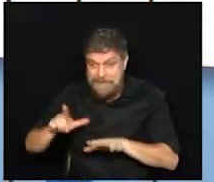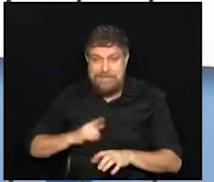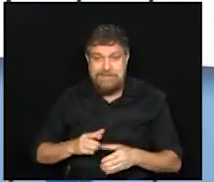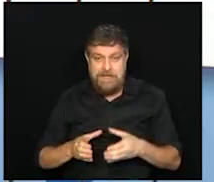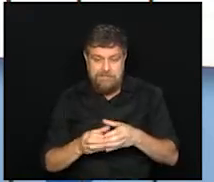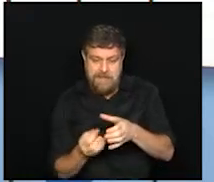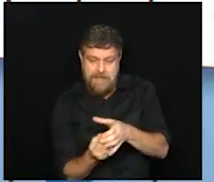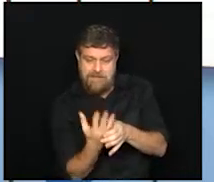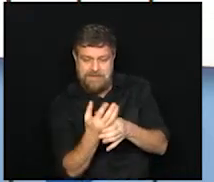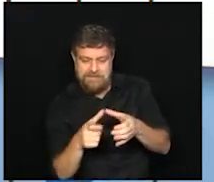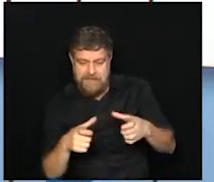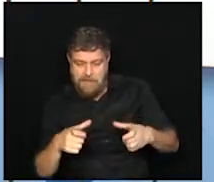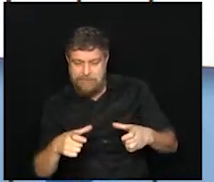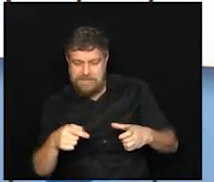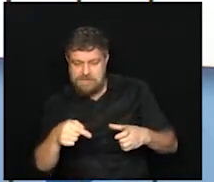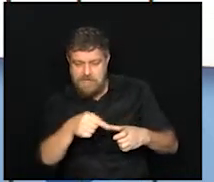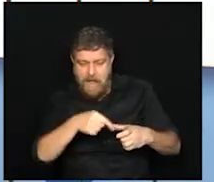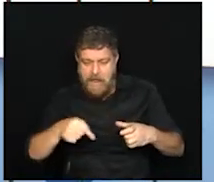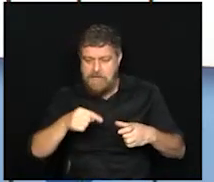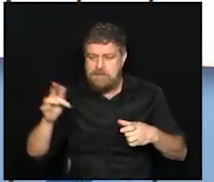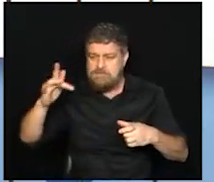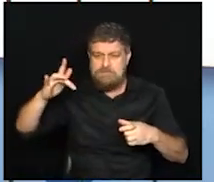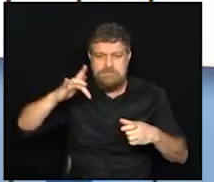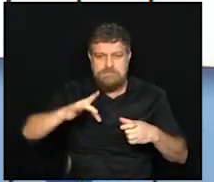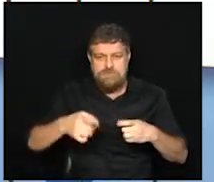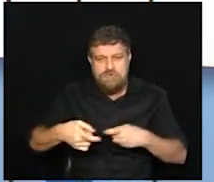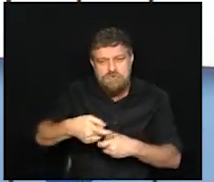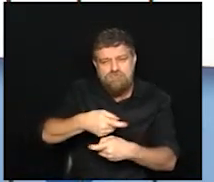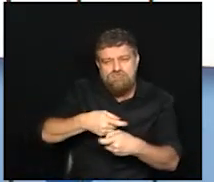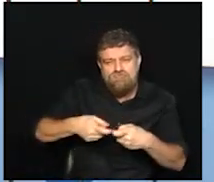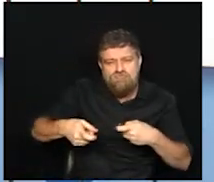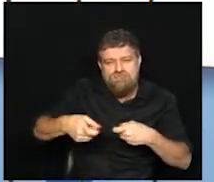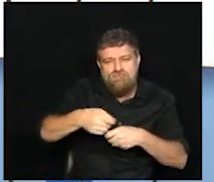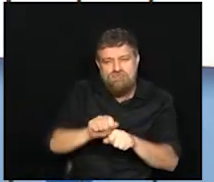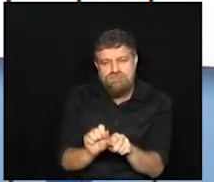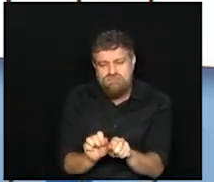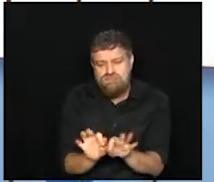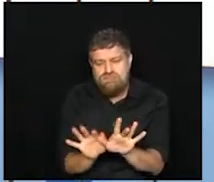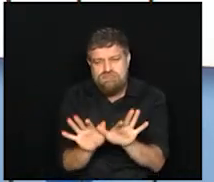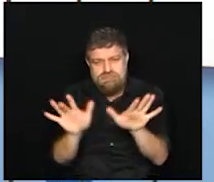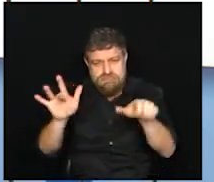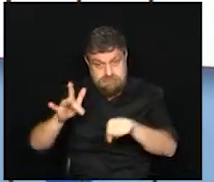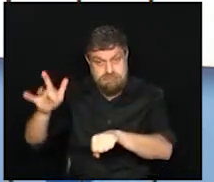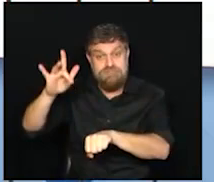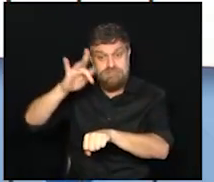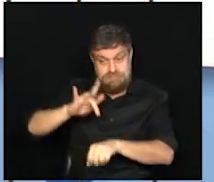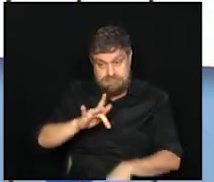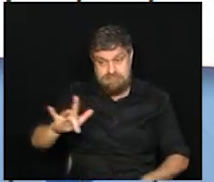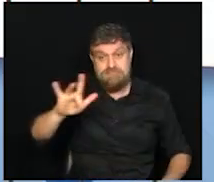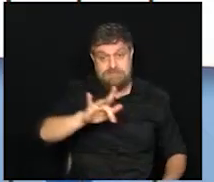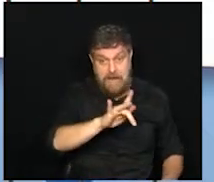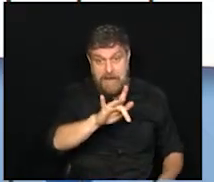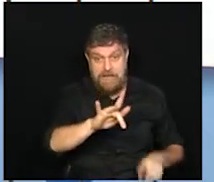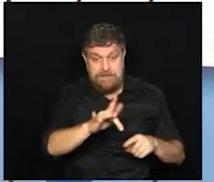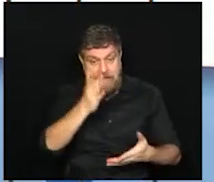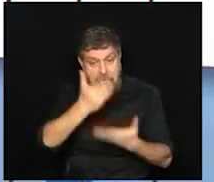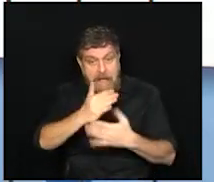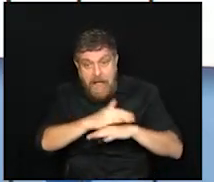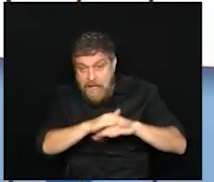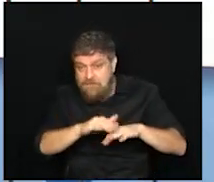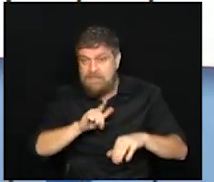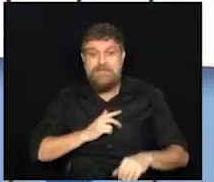vasinho que tem aquele pratinho embaixo em casa, ou seja, tudo o que é possível para evitarmos